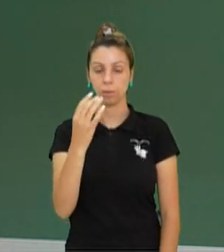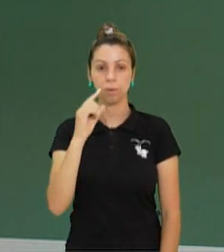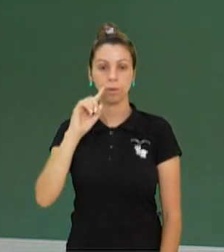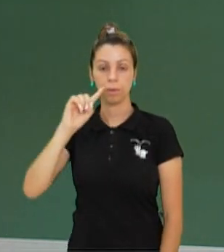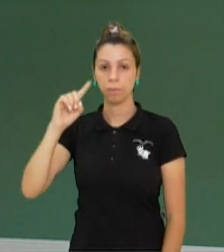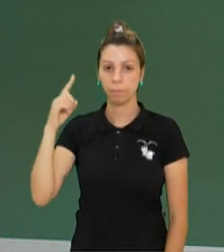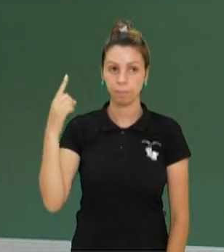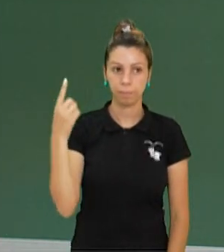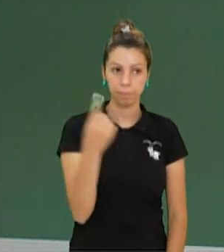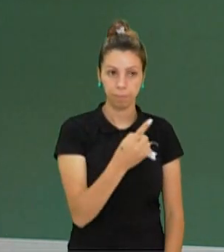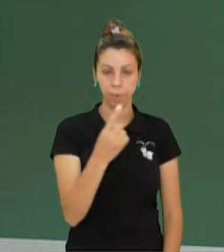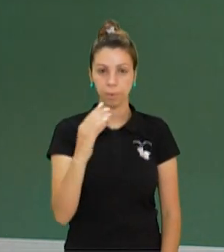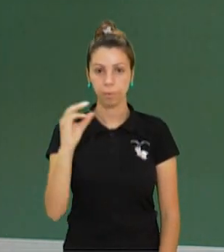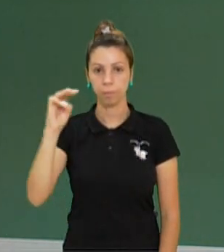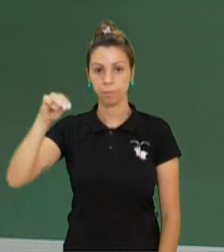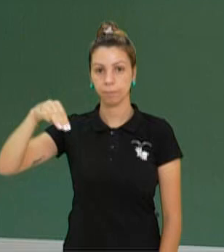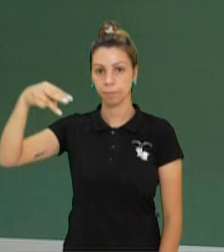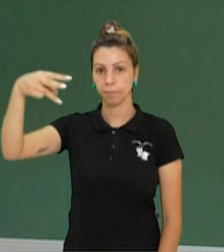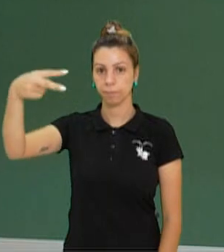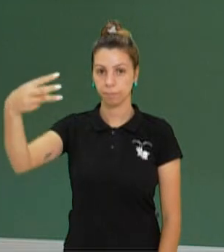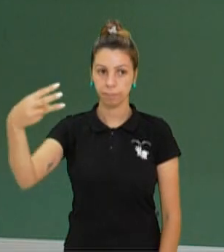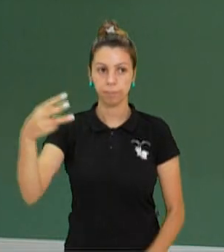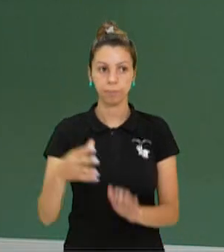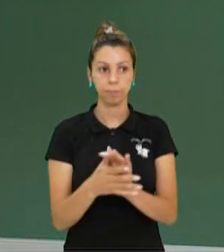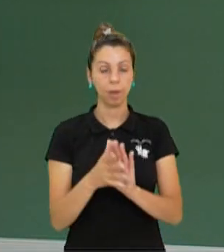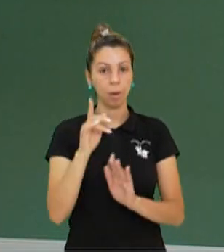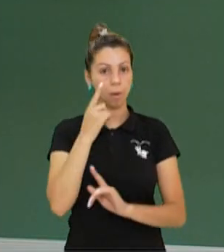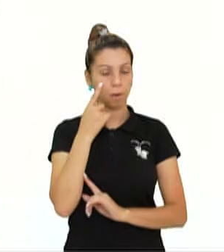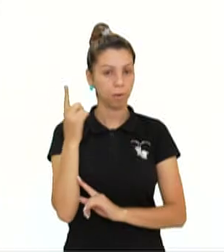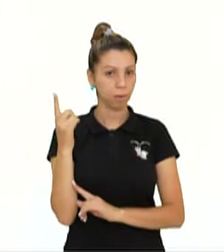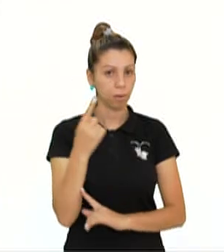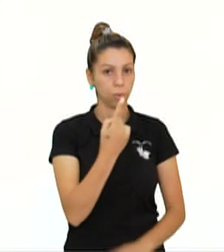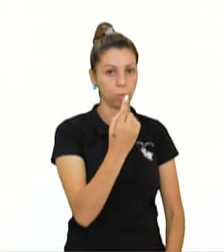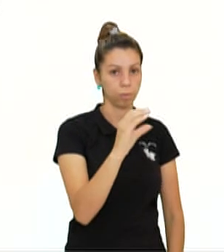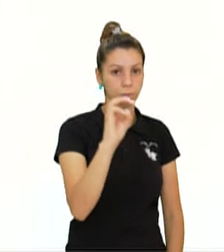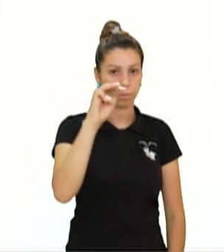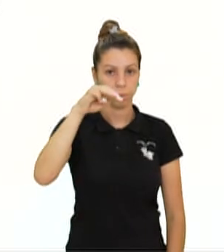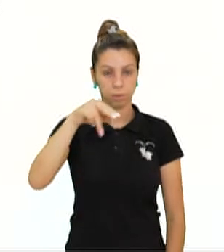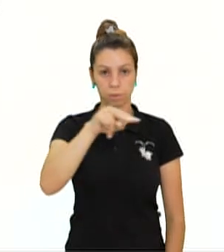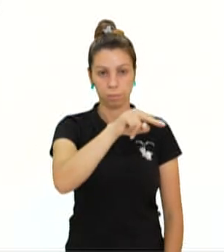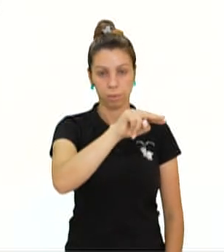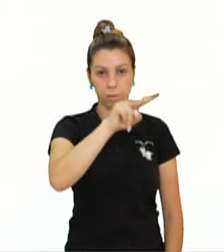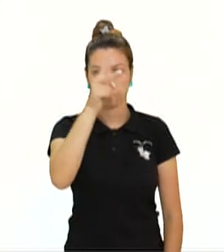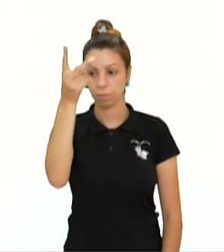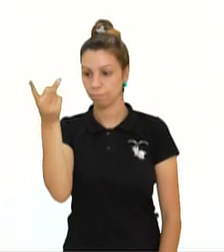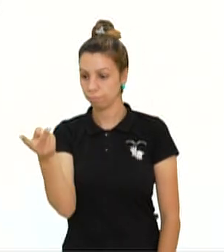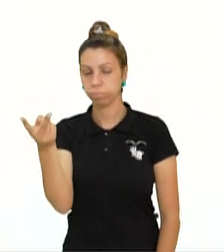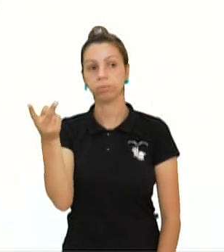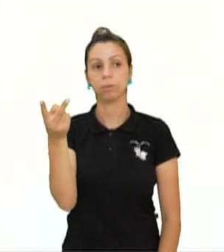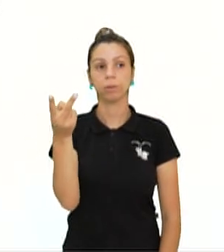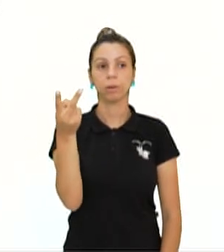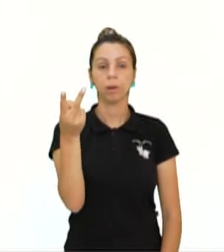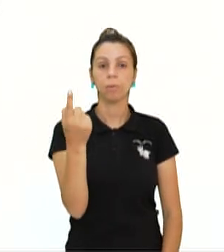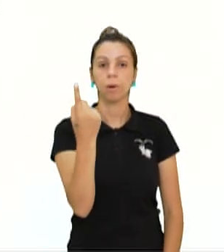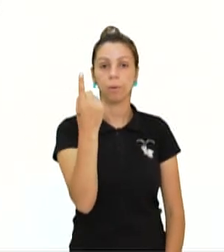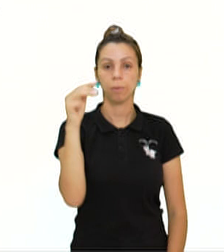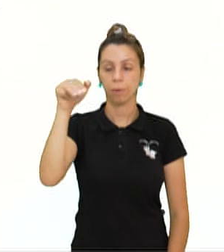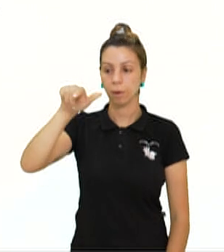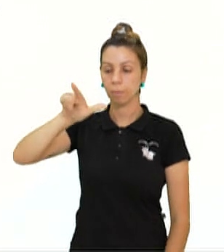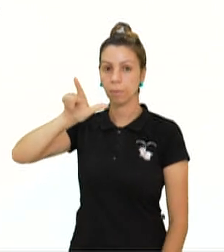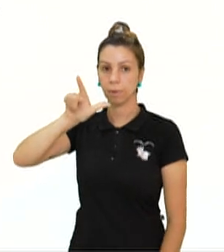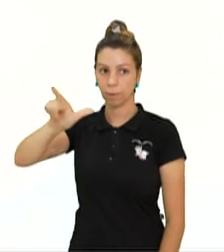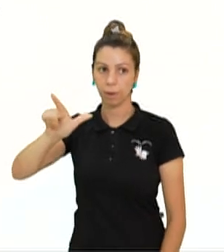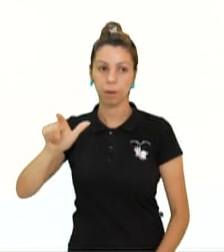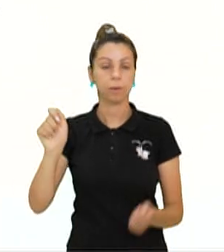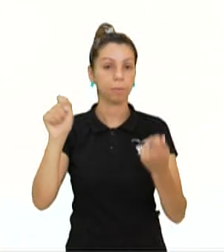igual a 1 ml, 1 litro igual a 1.000 ml, né? Se eu tenho 84.000 centímetros cúbicos,